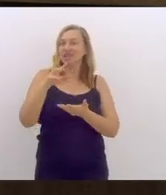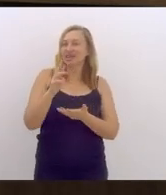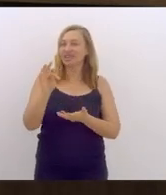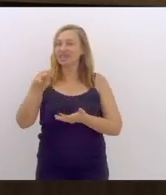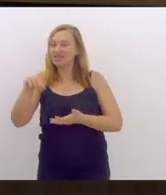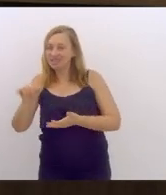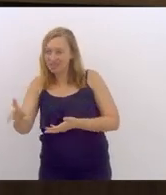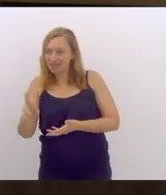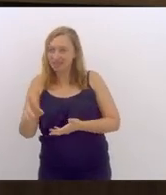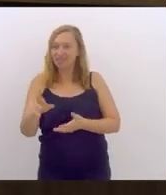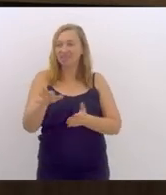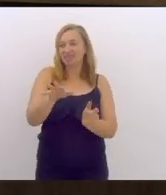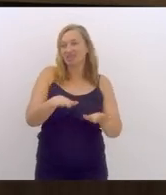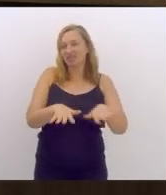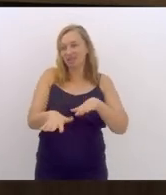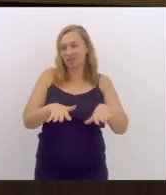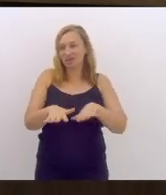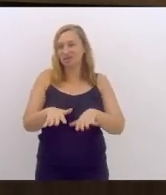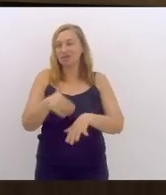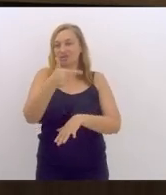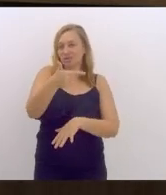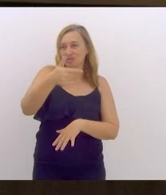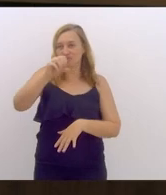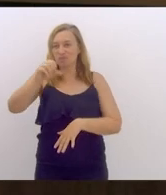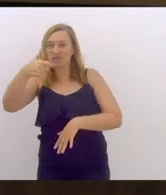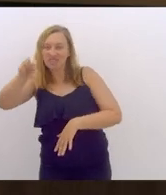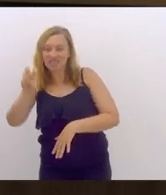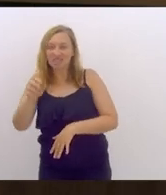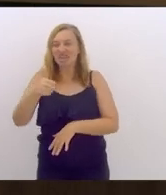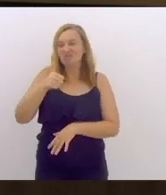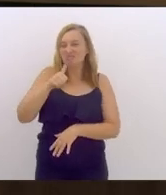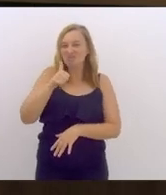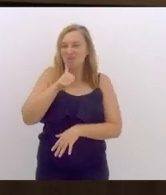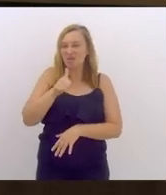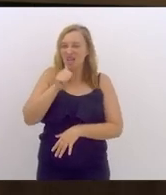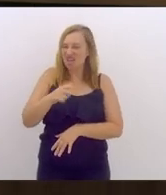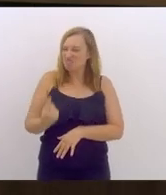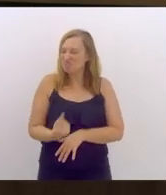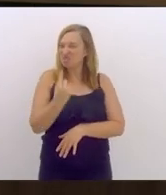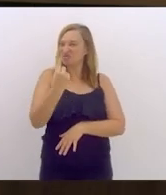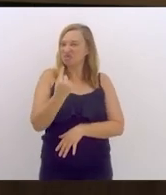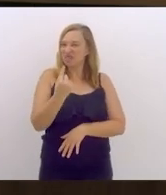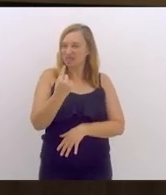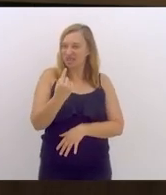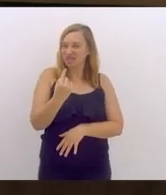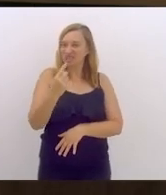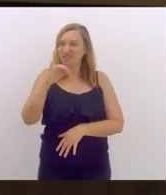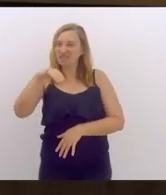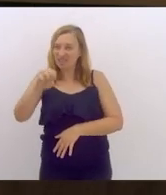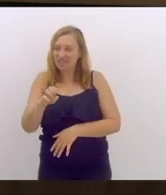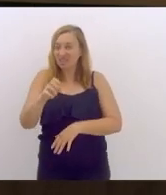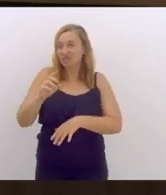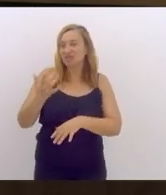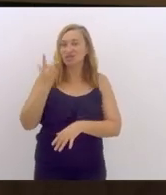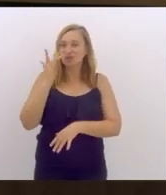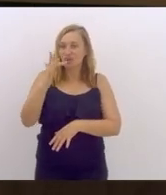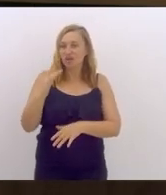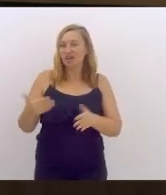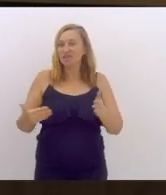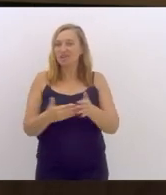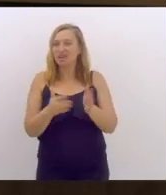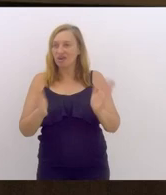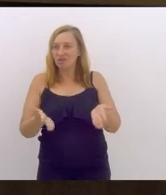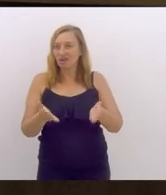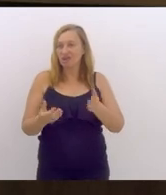de Jacarepaguá em 2015 foi a primeira mulher sambista a ganhar o estandarte de ouro e até o momento já